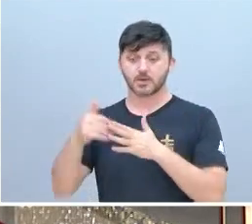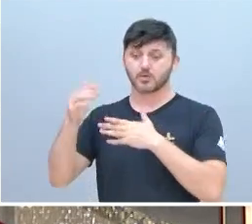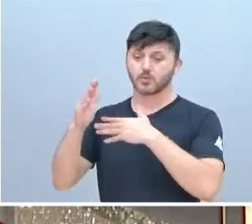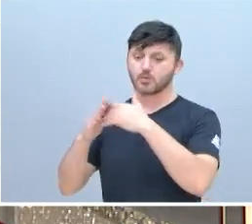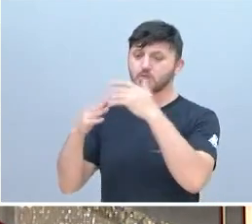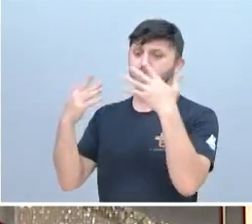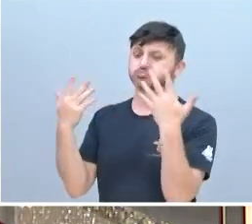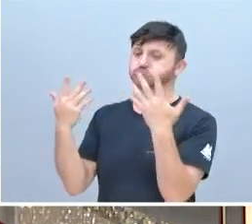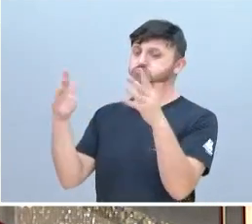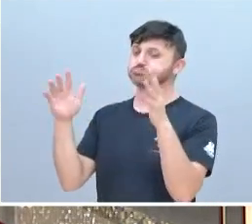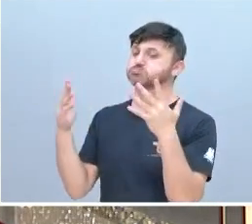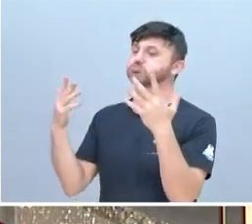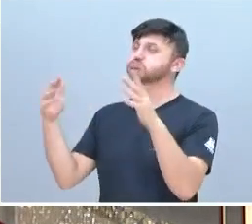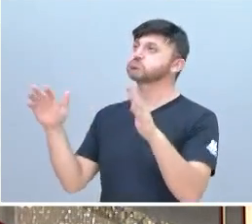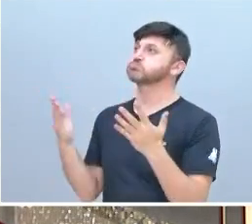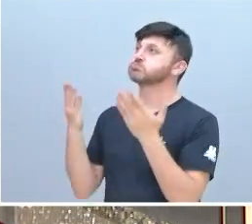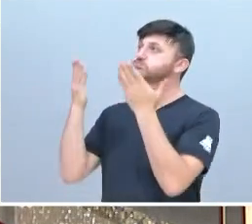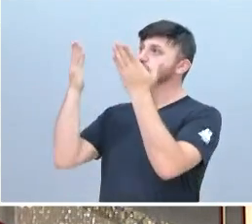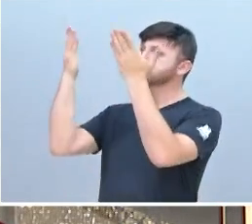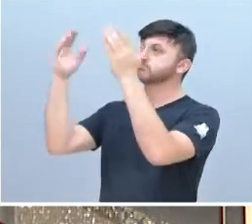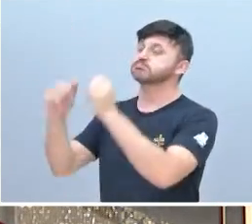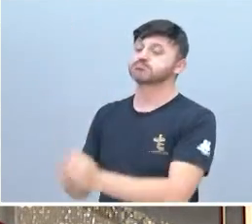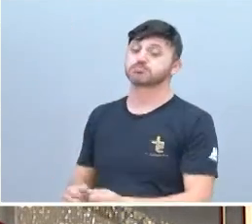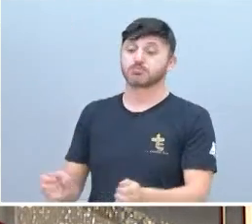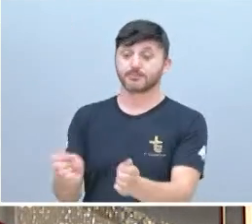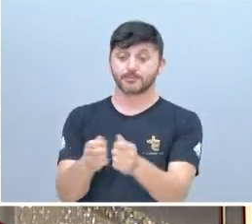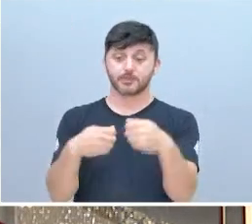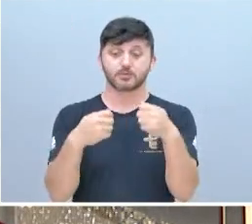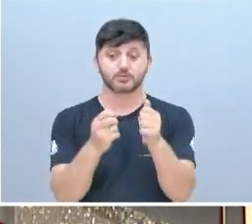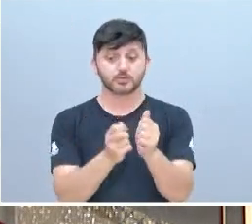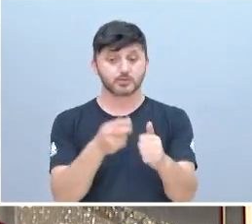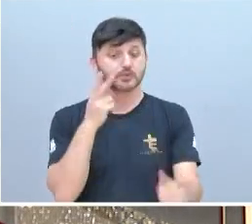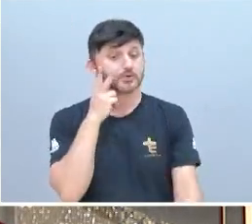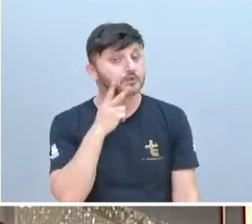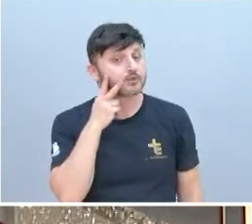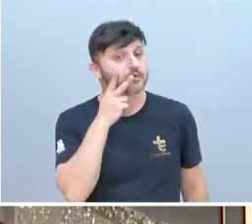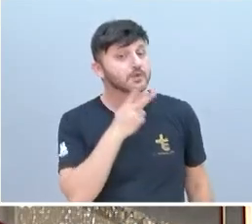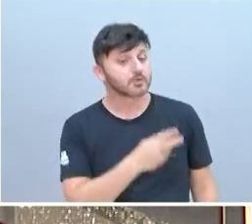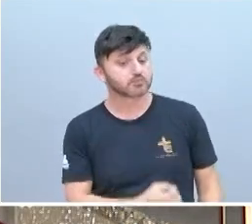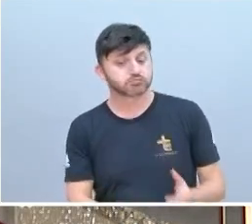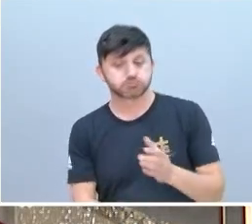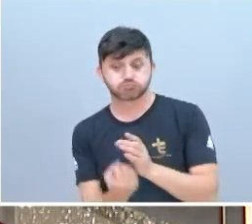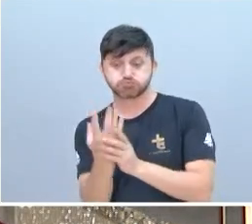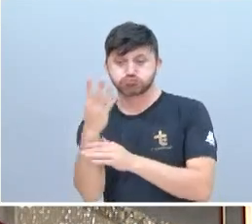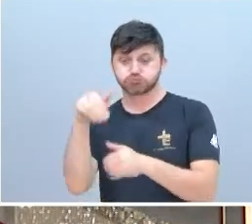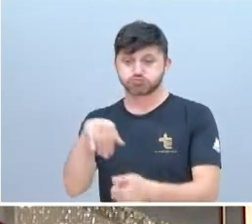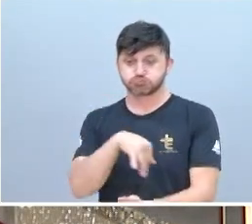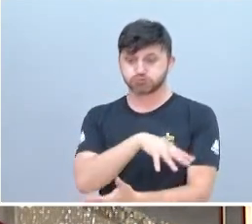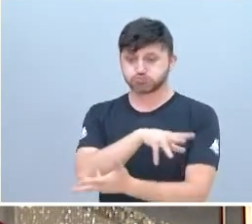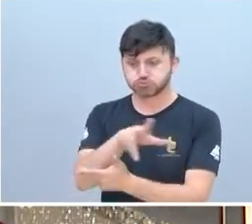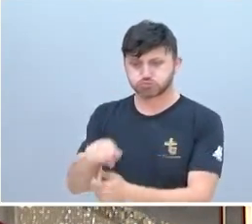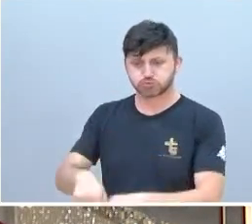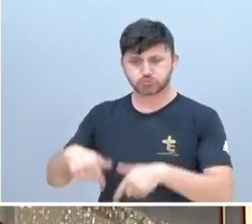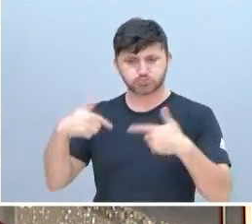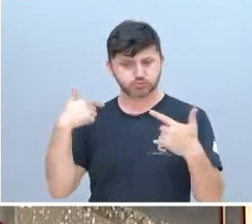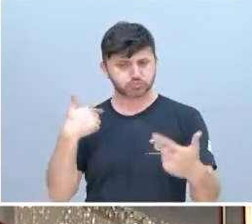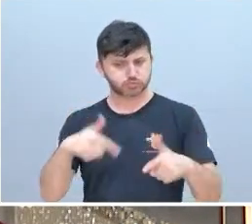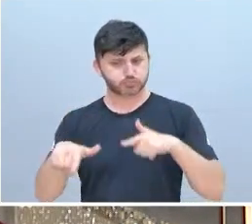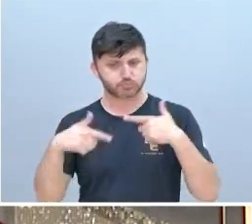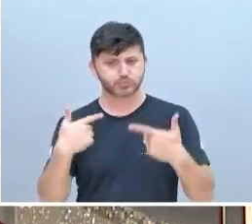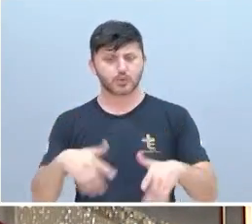ó Senhor. O pão e o vinho, frutos da terra,